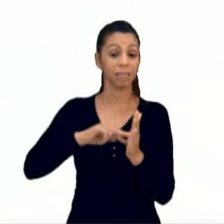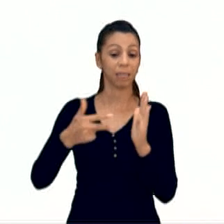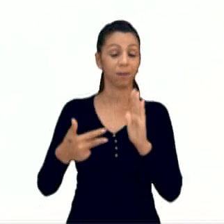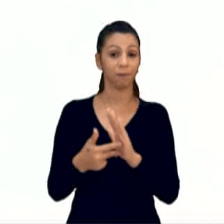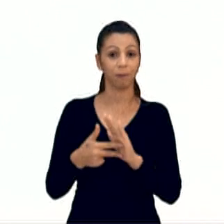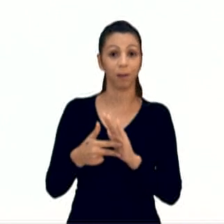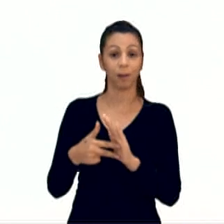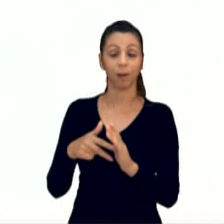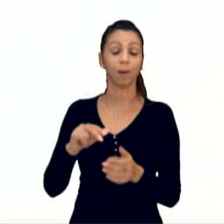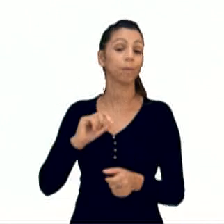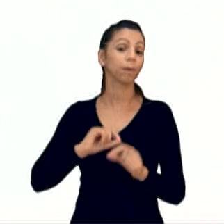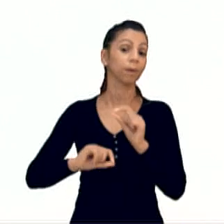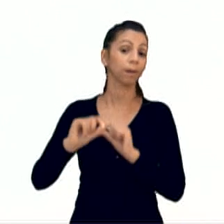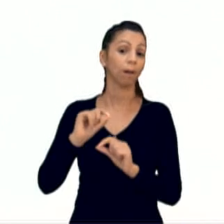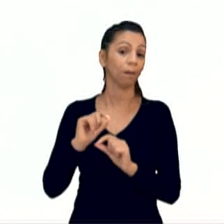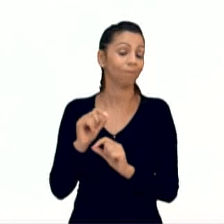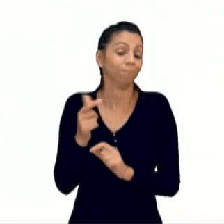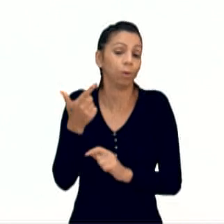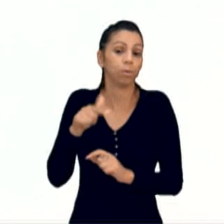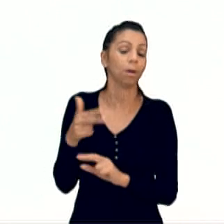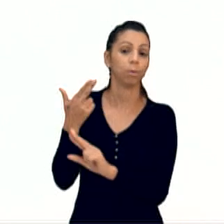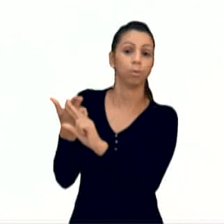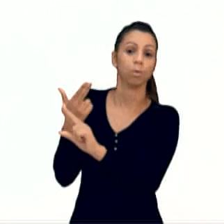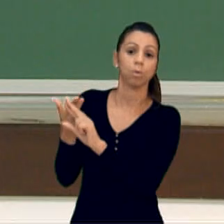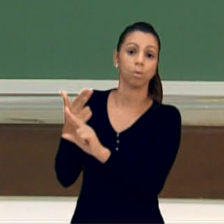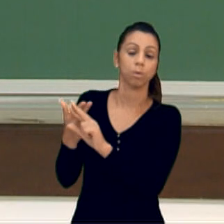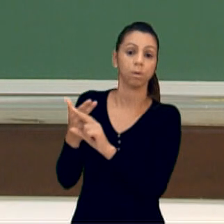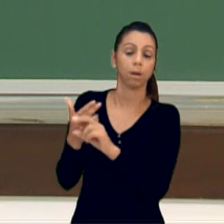nem sabem como usar uma torradeira.